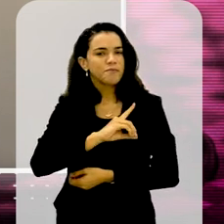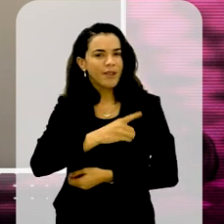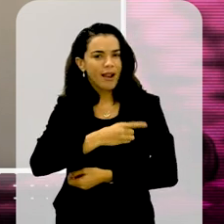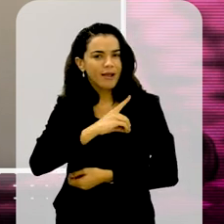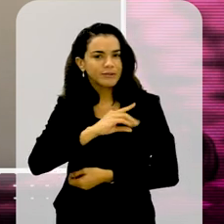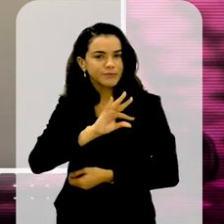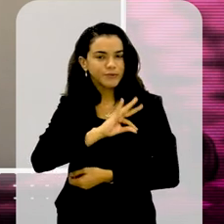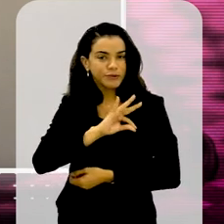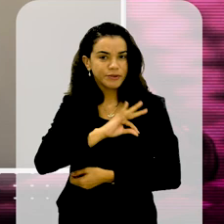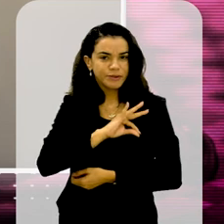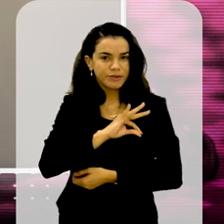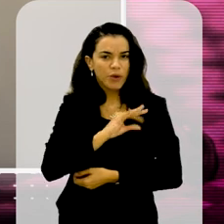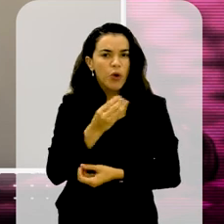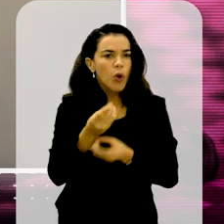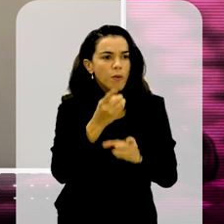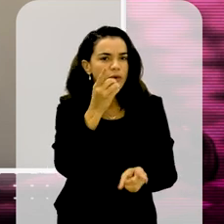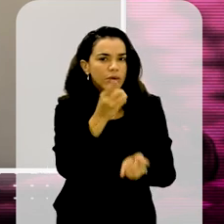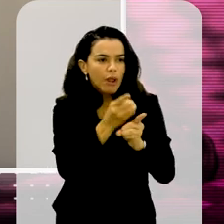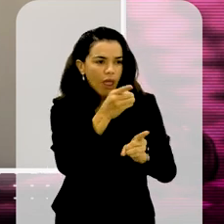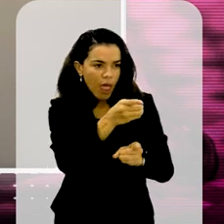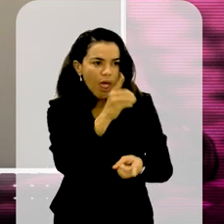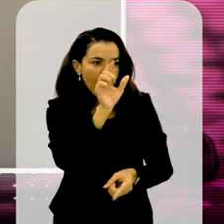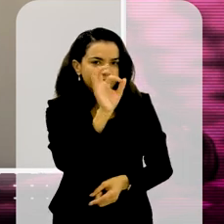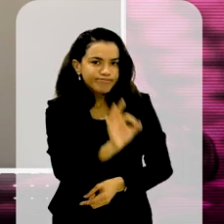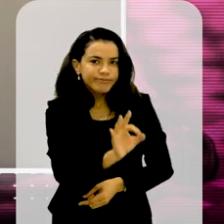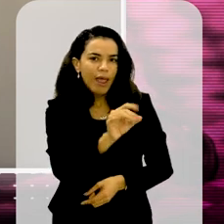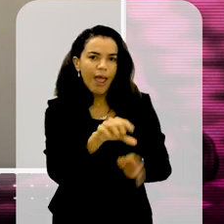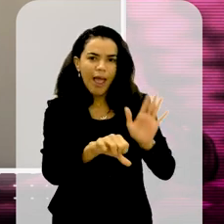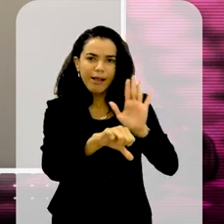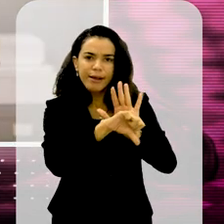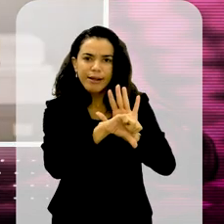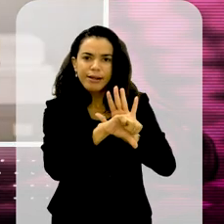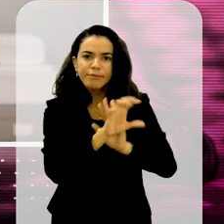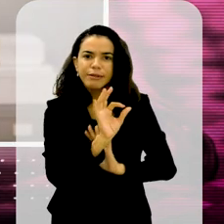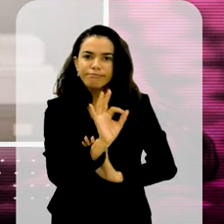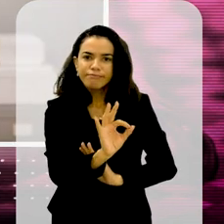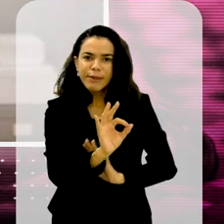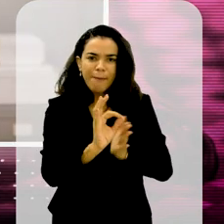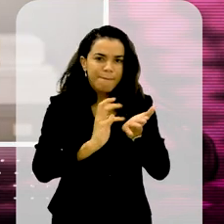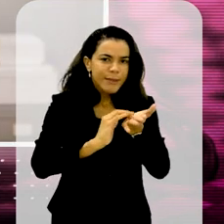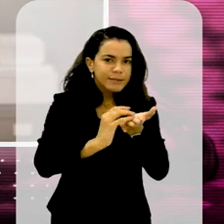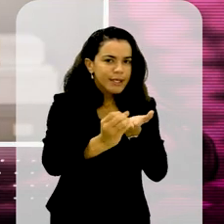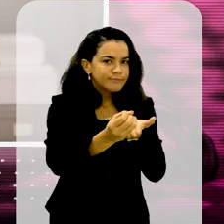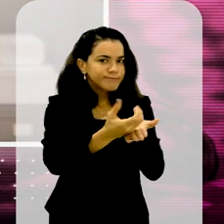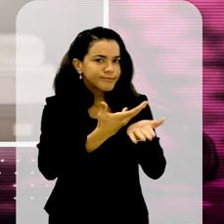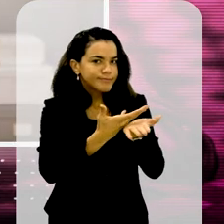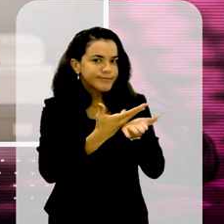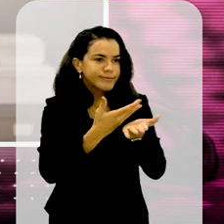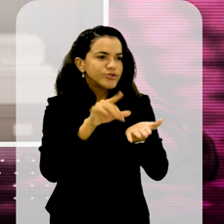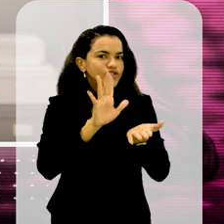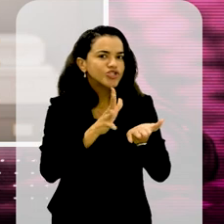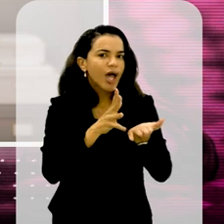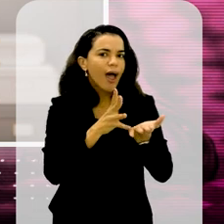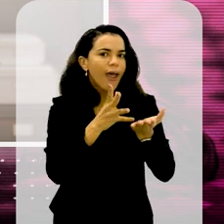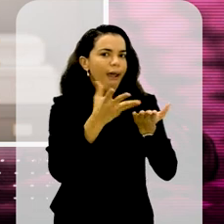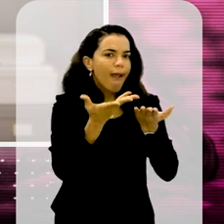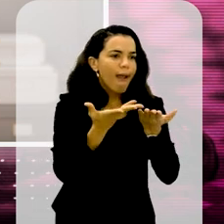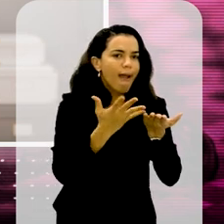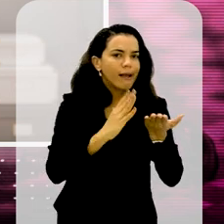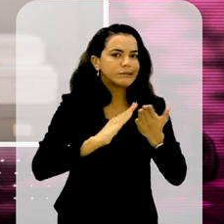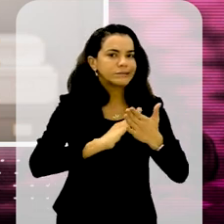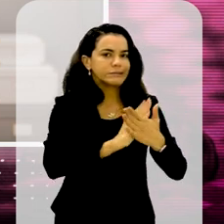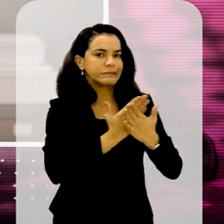esse crime. Será que aquela mensagem repetida que eu recebo é um crime? Já é uma importunação?